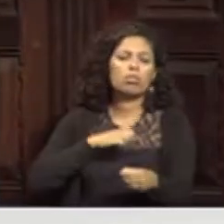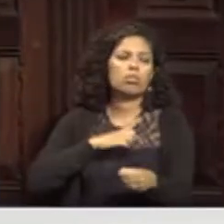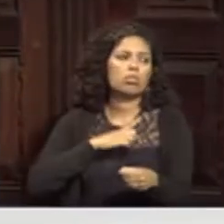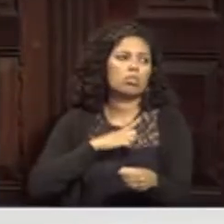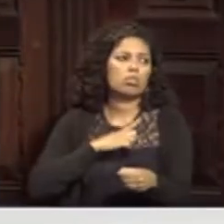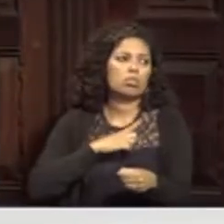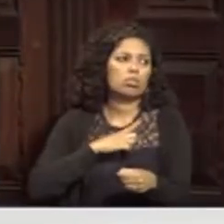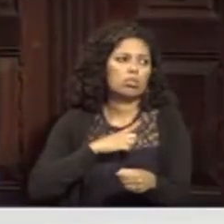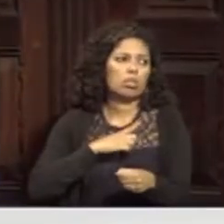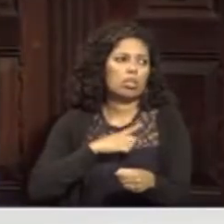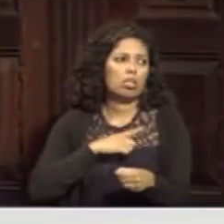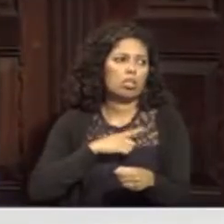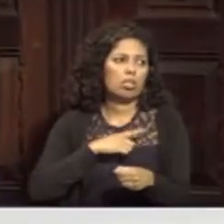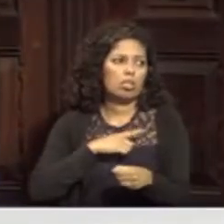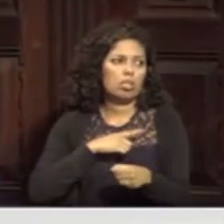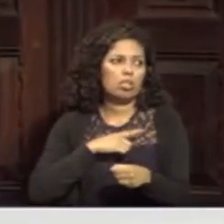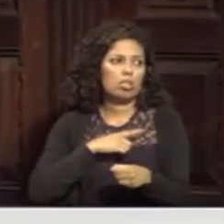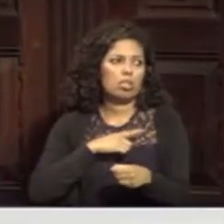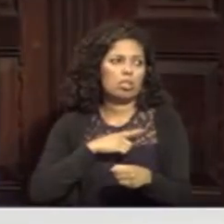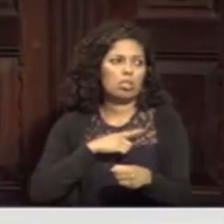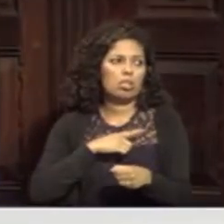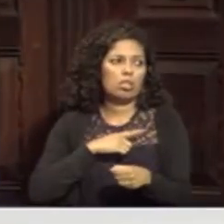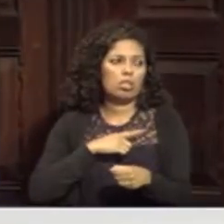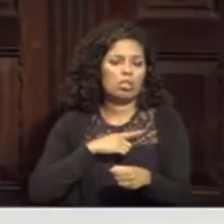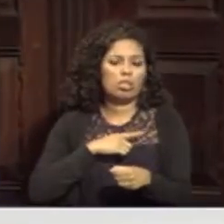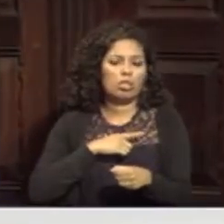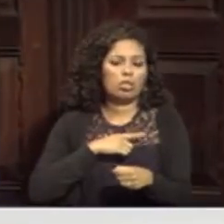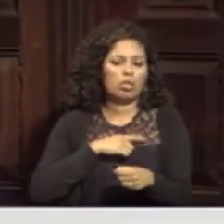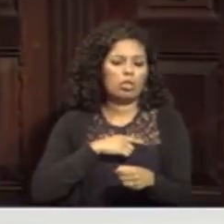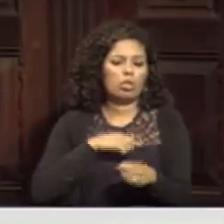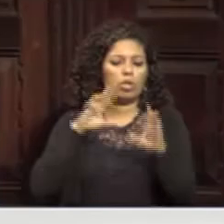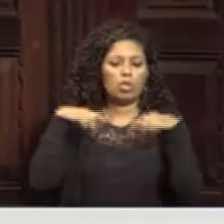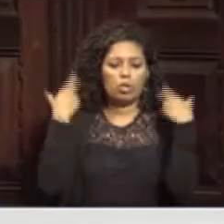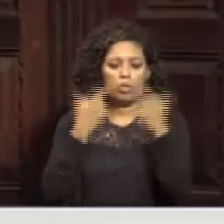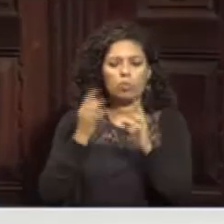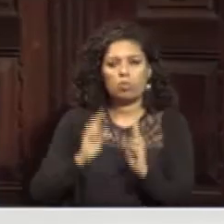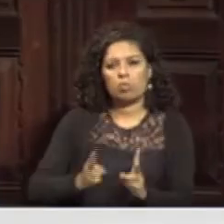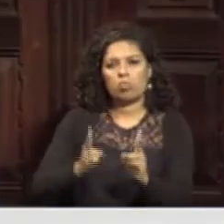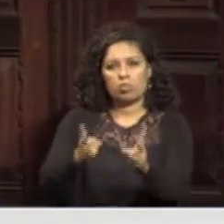o querido expediente inicial. Muito obrigado.